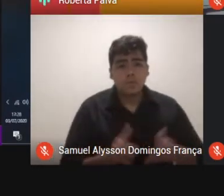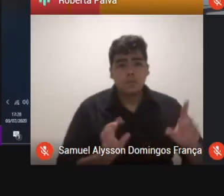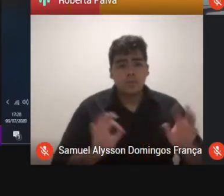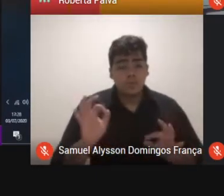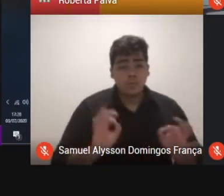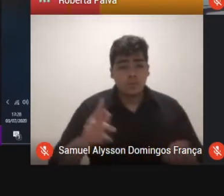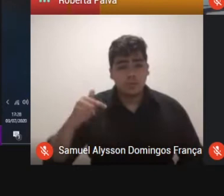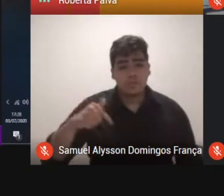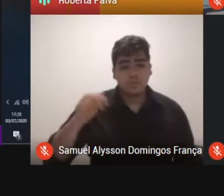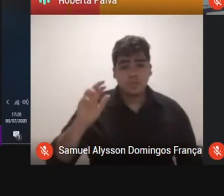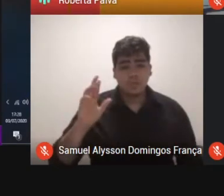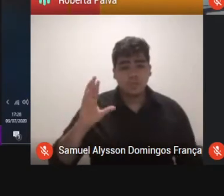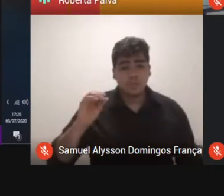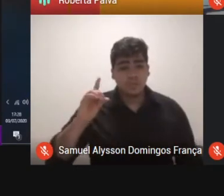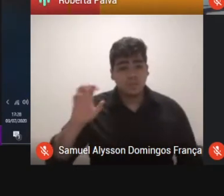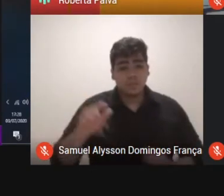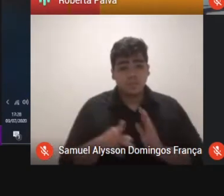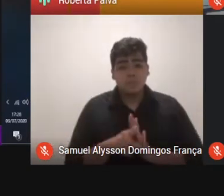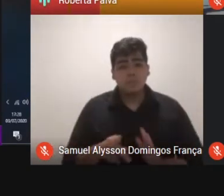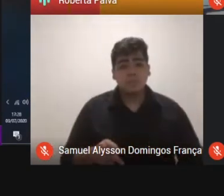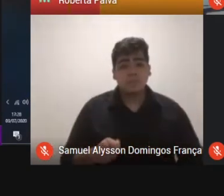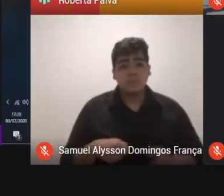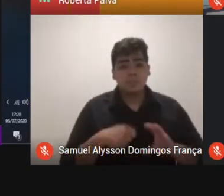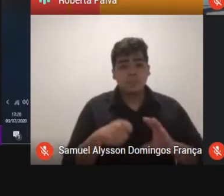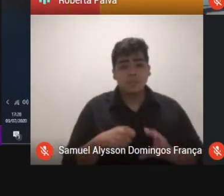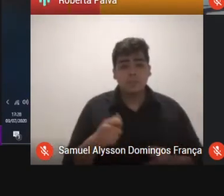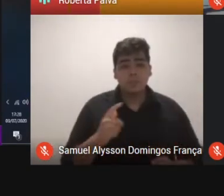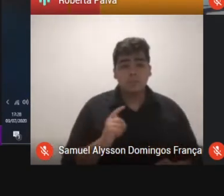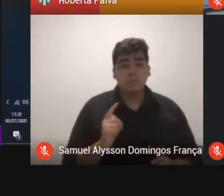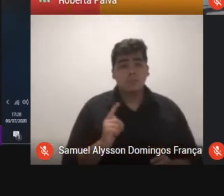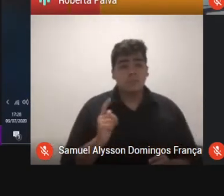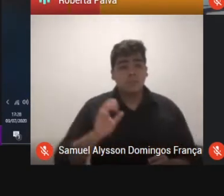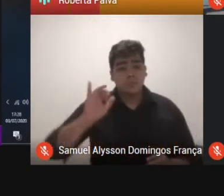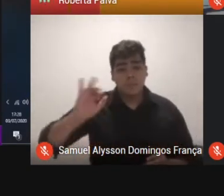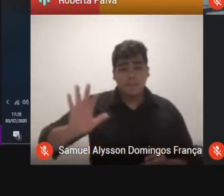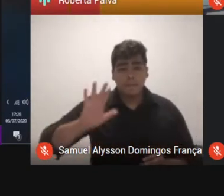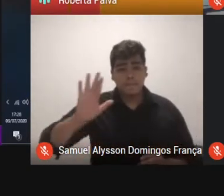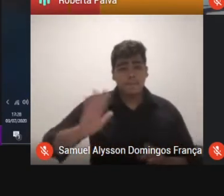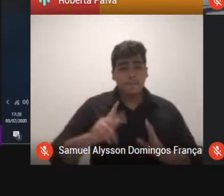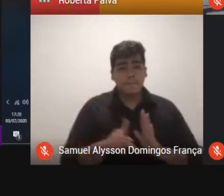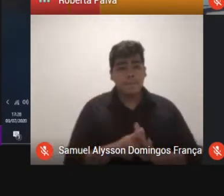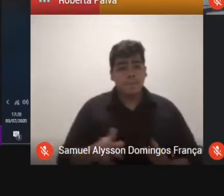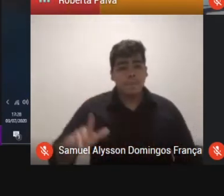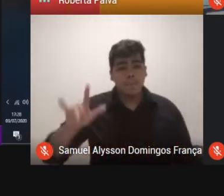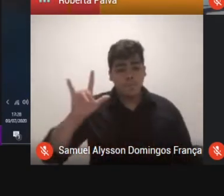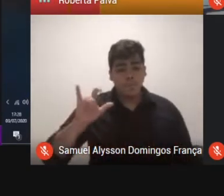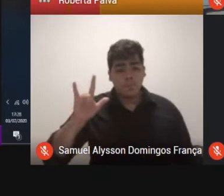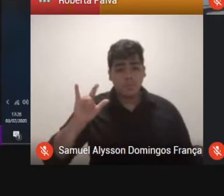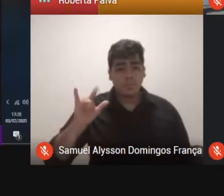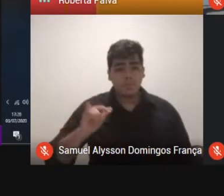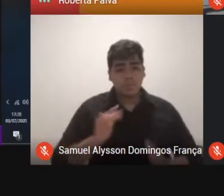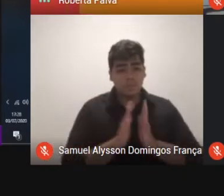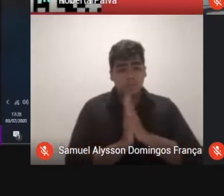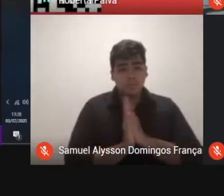gente também fez, a partir daquelas imagens lá geradas pelo Instagram, né, exportando ela como animação,